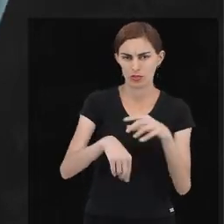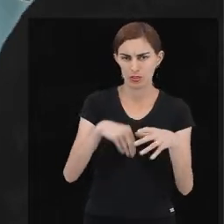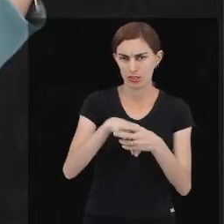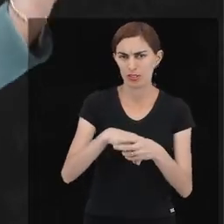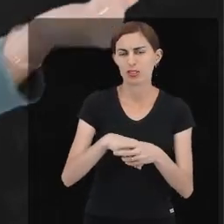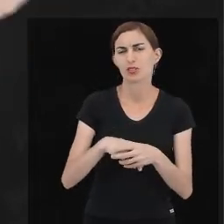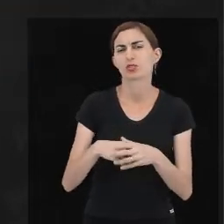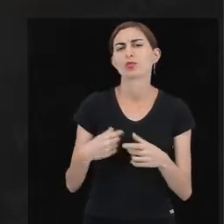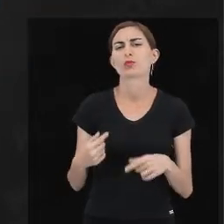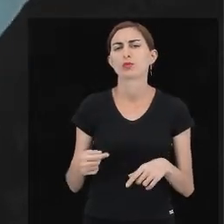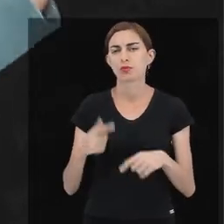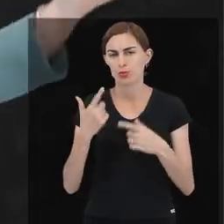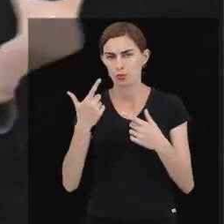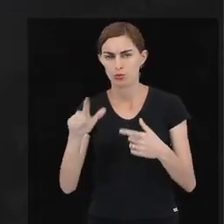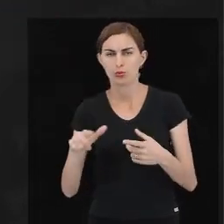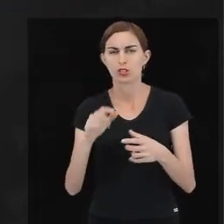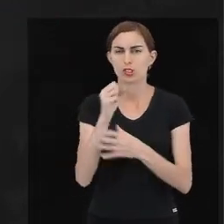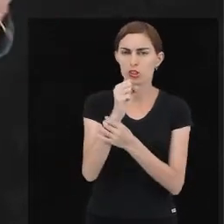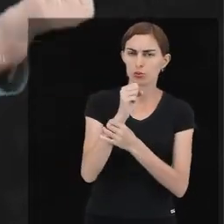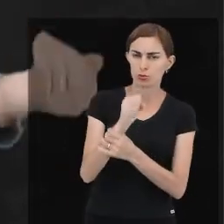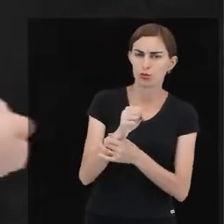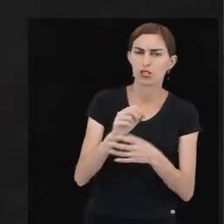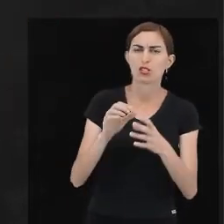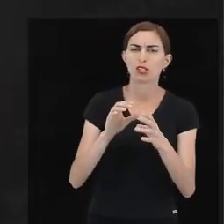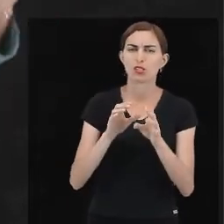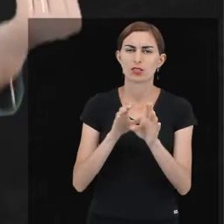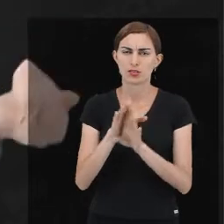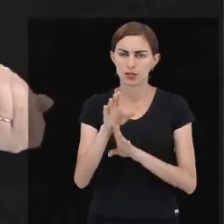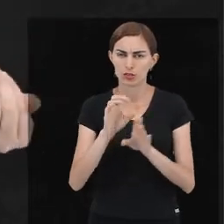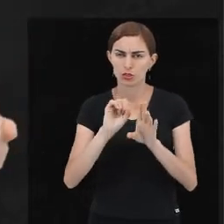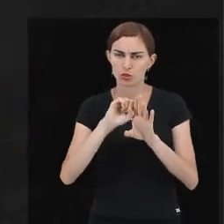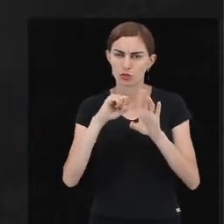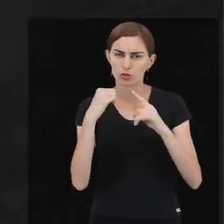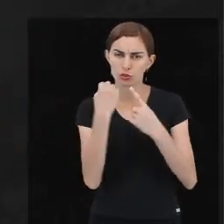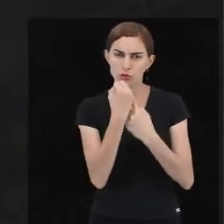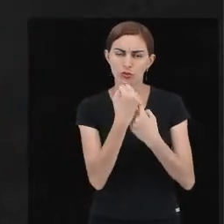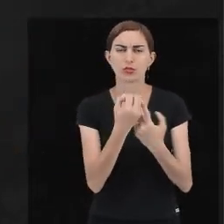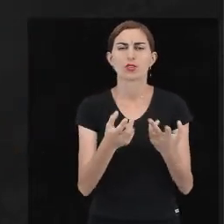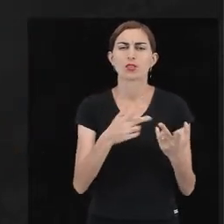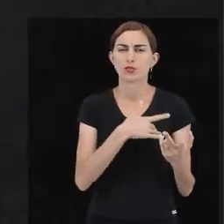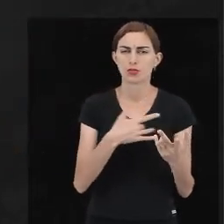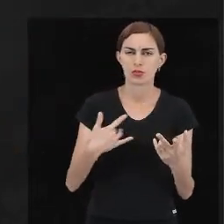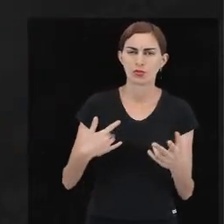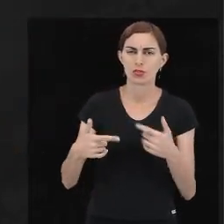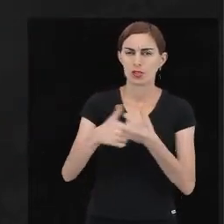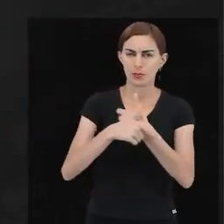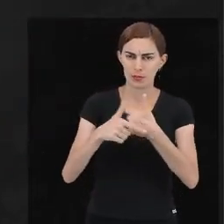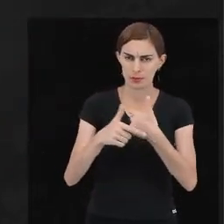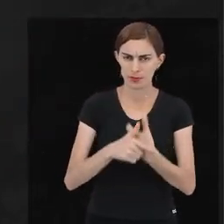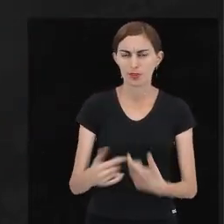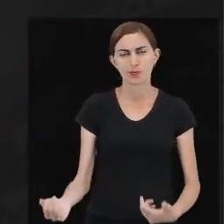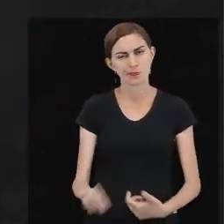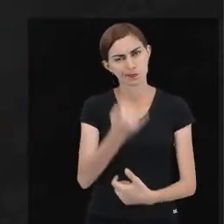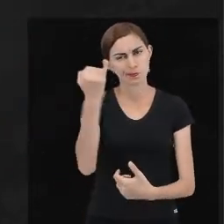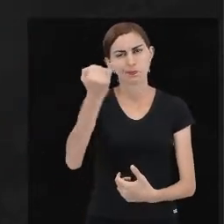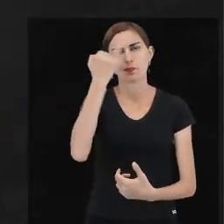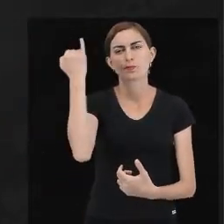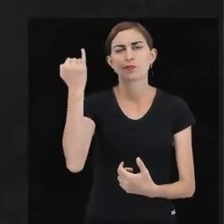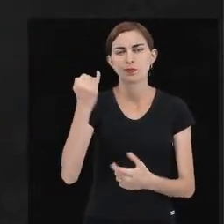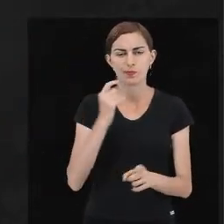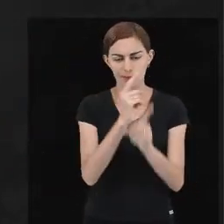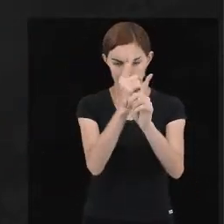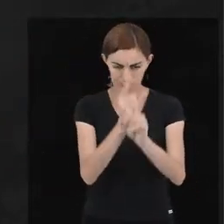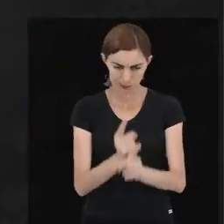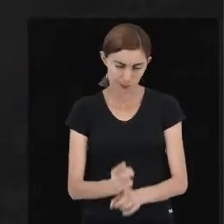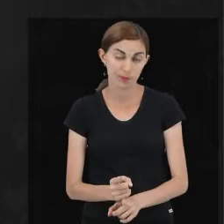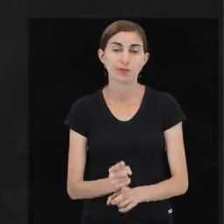agentes que a gente já trabalhou, o agente de segurança, da ciência social, da saúde. Então a escola ela tem um papel importante de